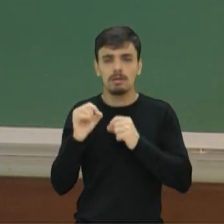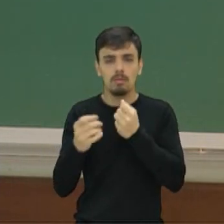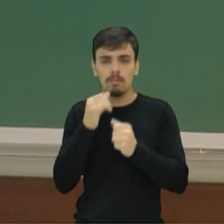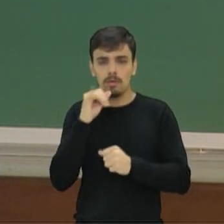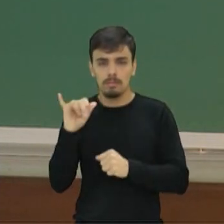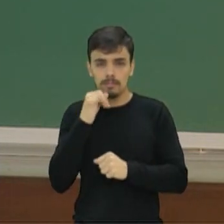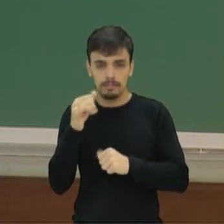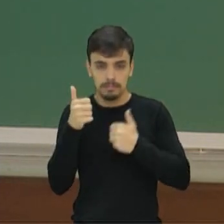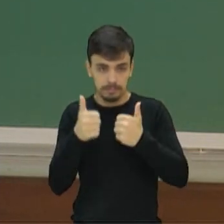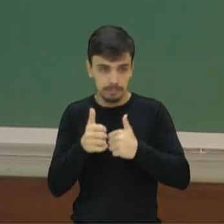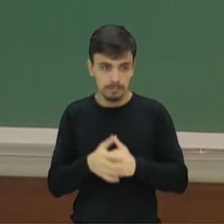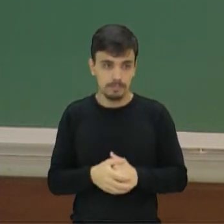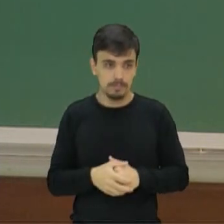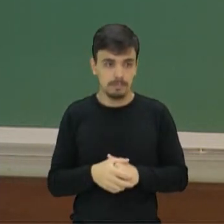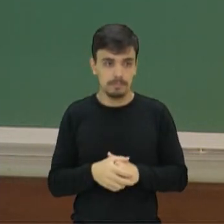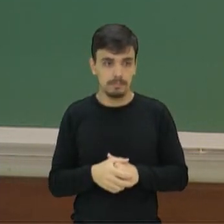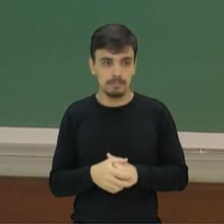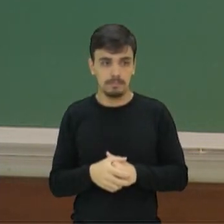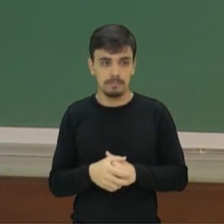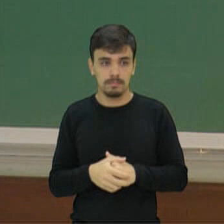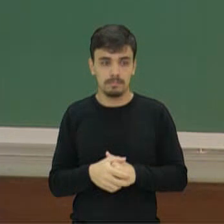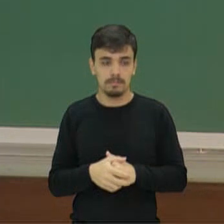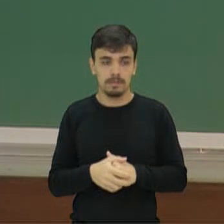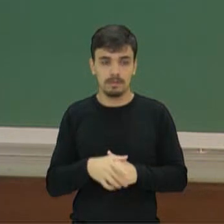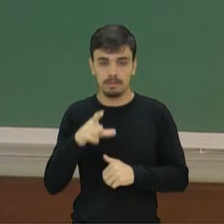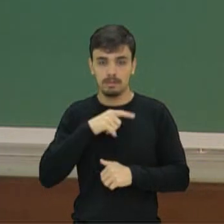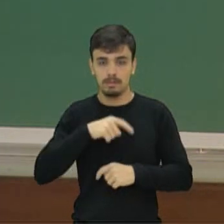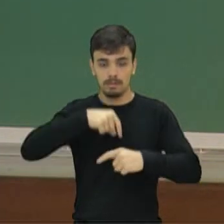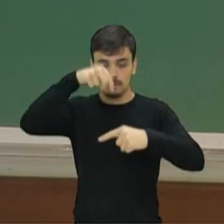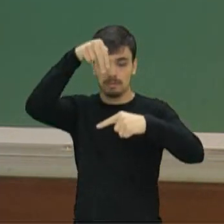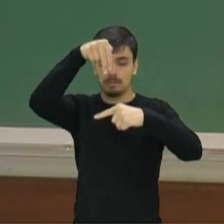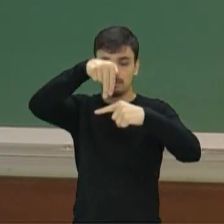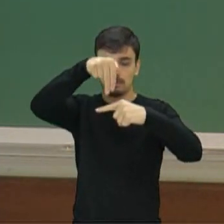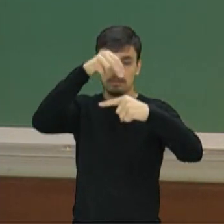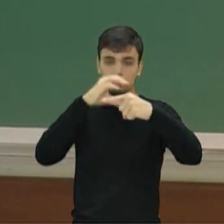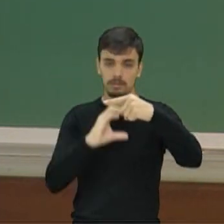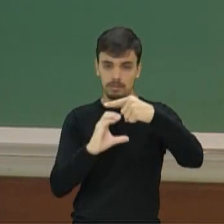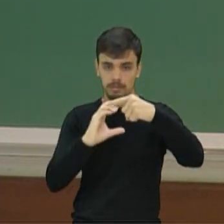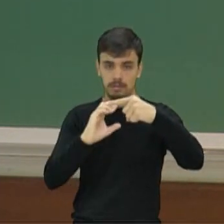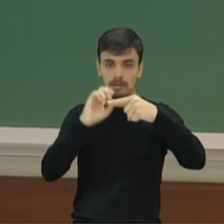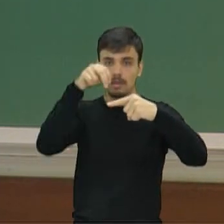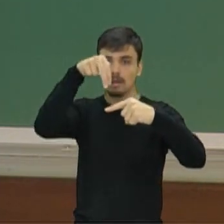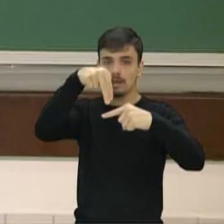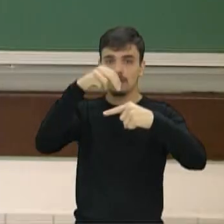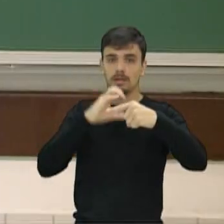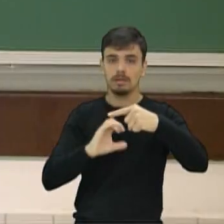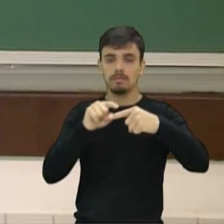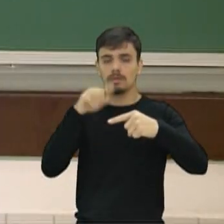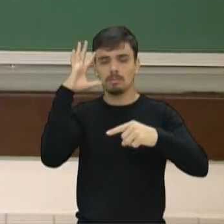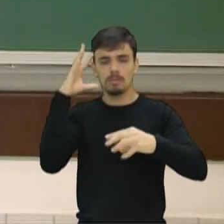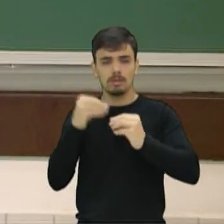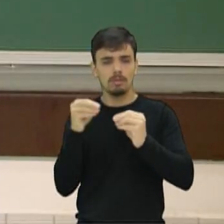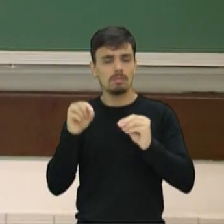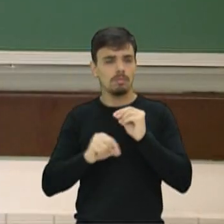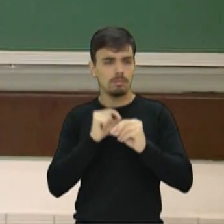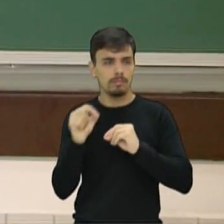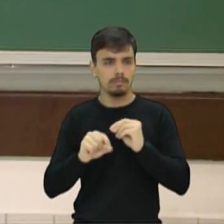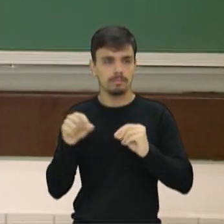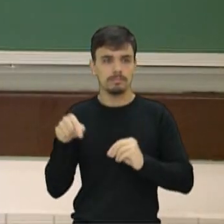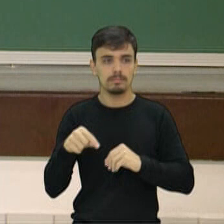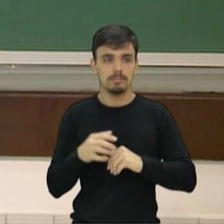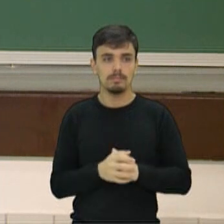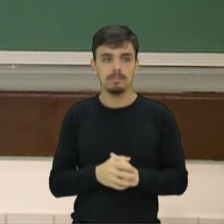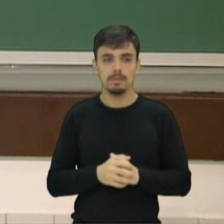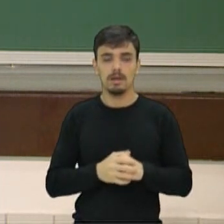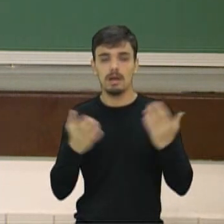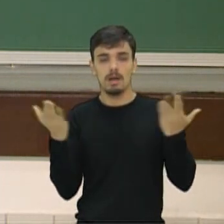por Coulomb. Beleza? Pessoal, está aqui a nossa unidade. Se você compreendeu essa parte, eu